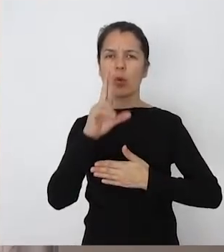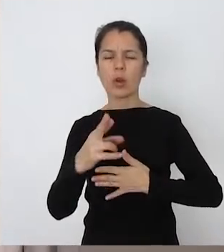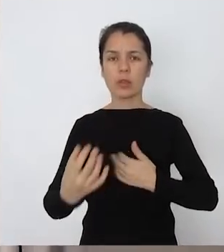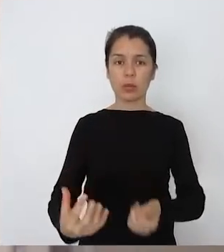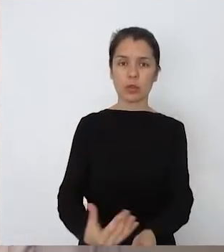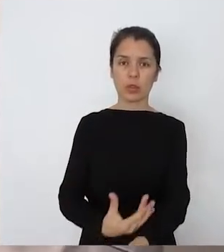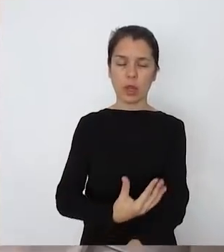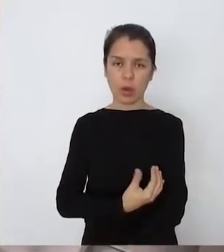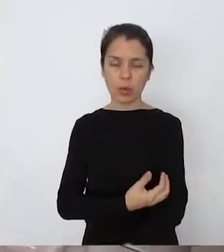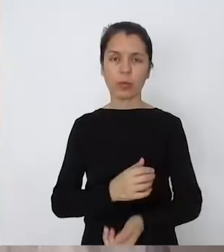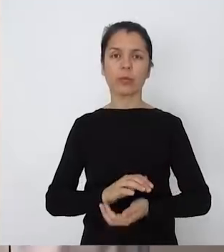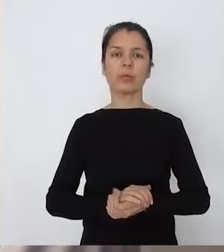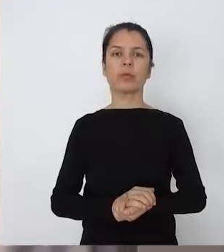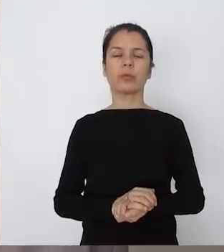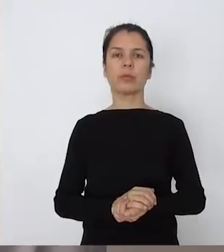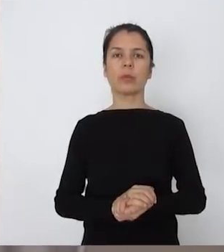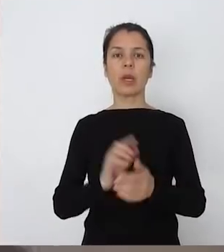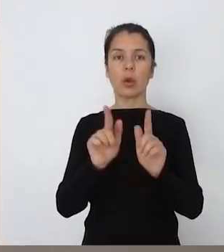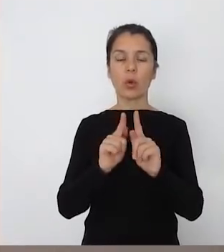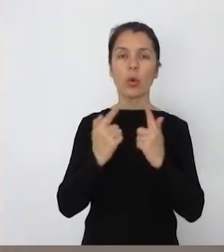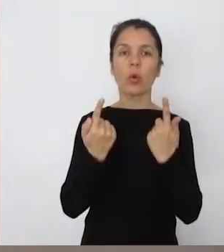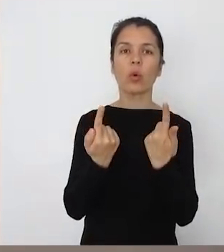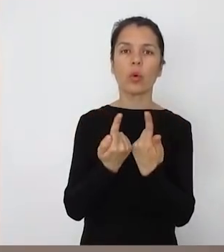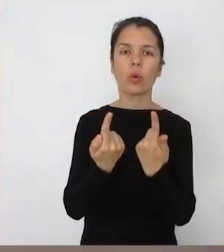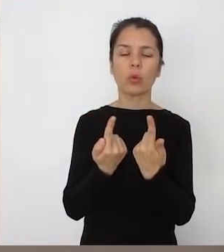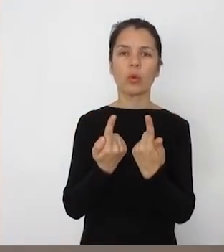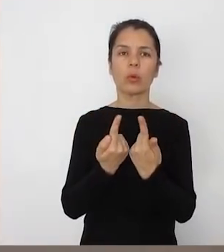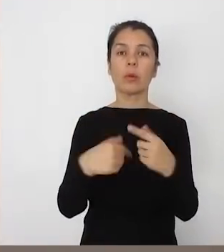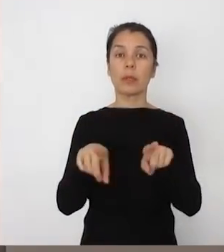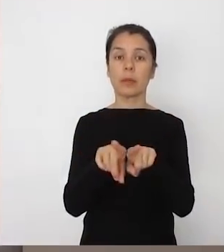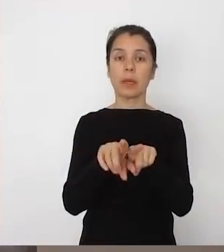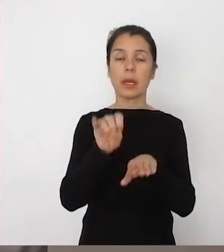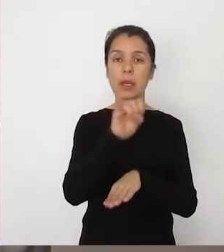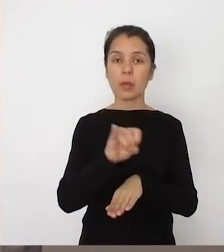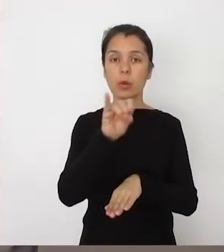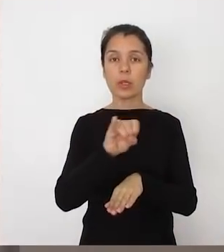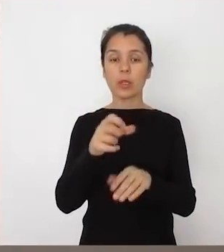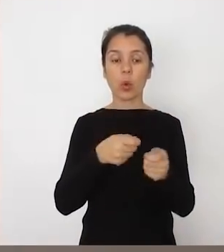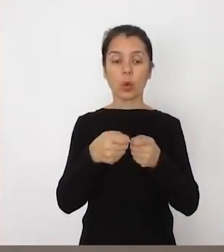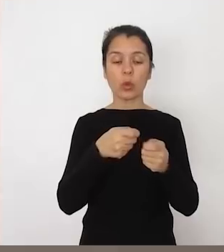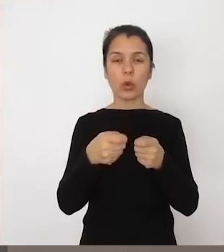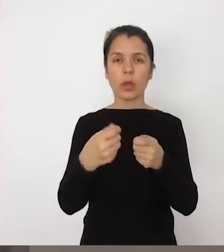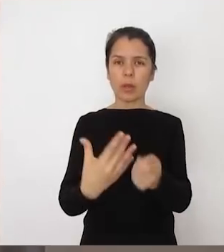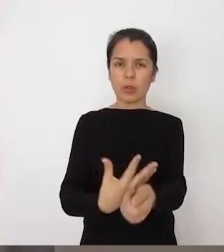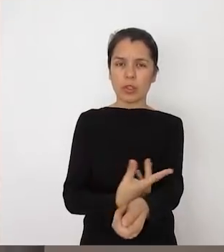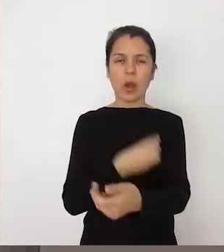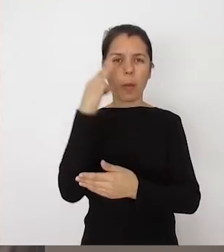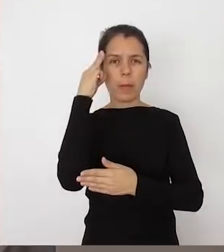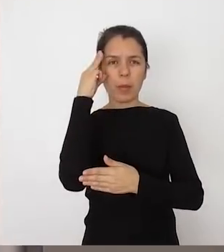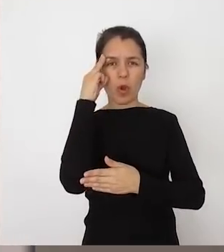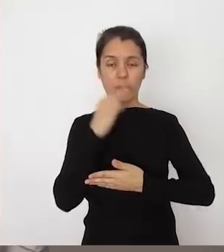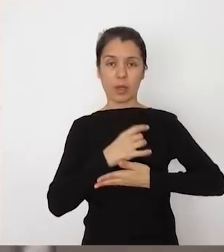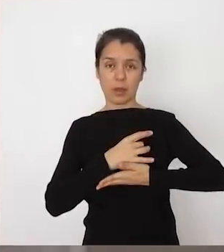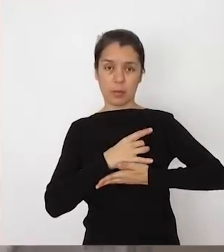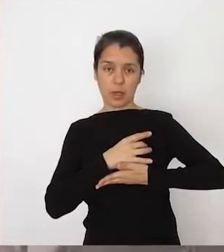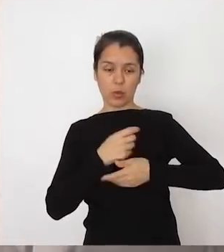toque. Tá? E o último recadinho aqui é psicoestimulante. Esse aqui é muito usado, né? O mecanismo de ação é em 2 neurotransmissores. Então, crianças